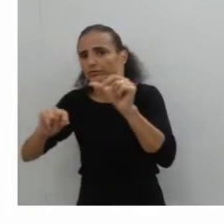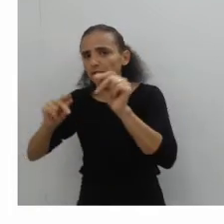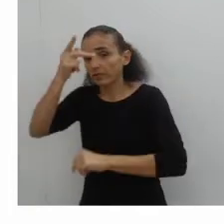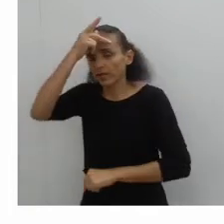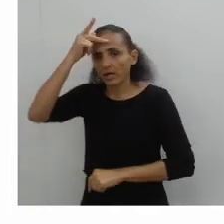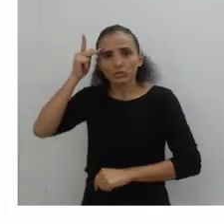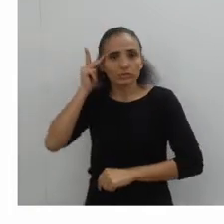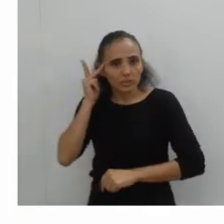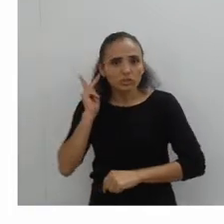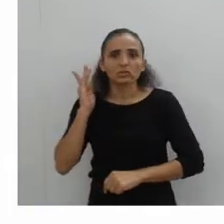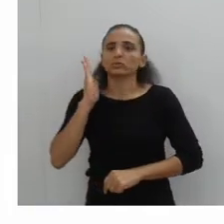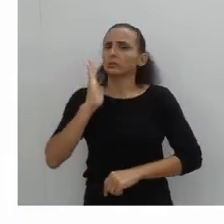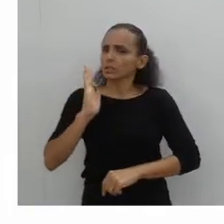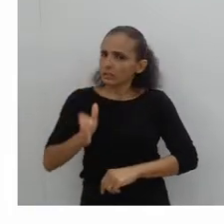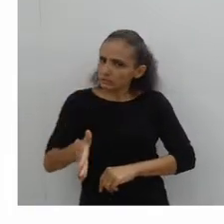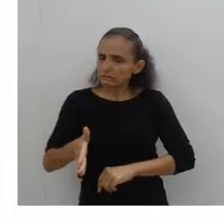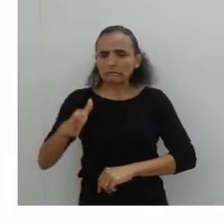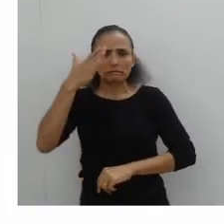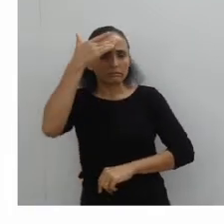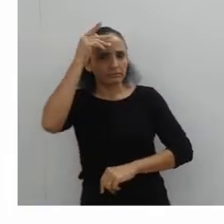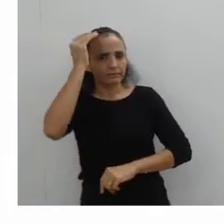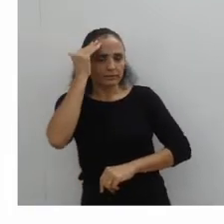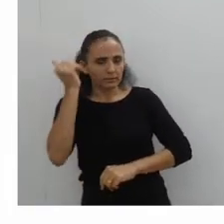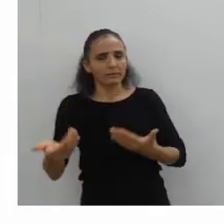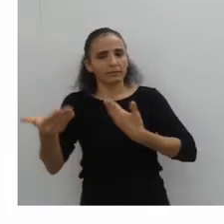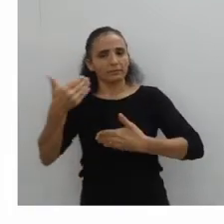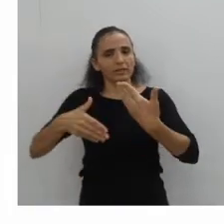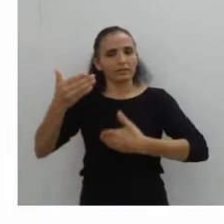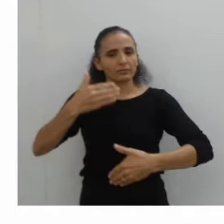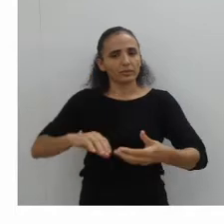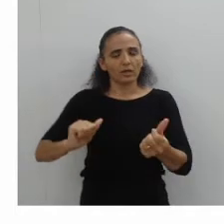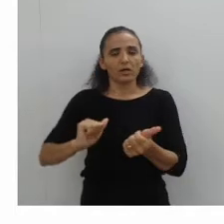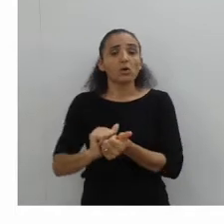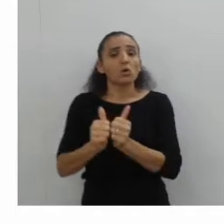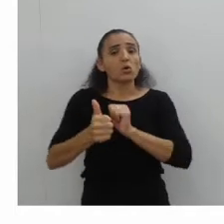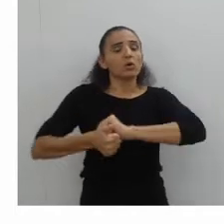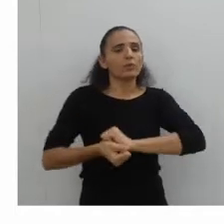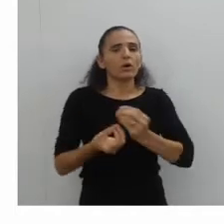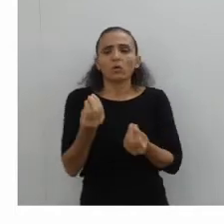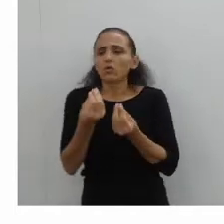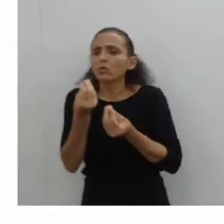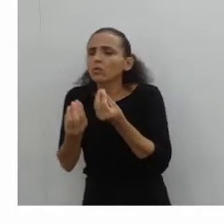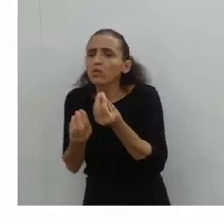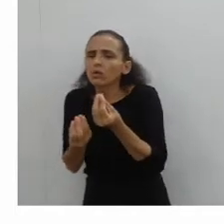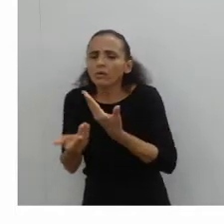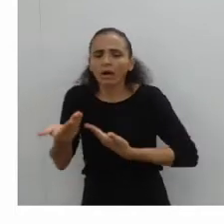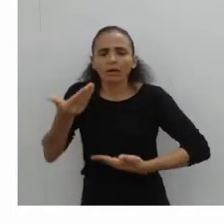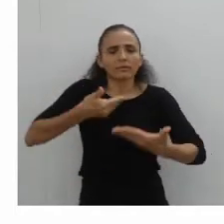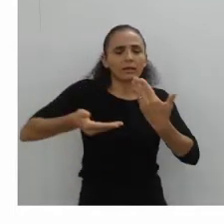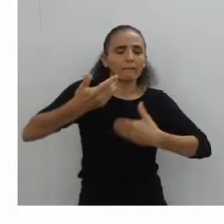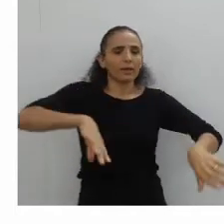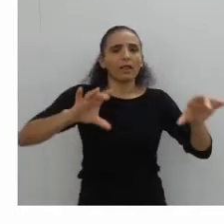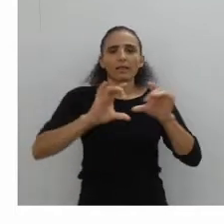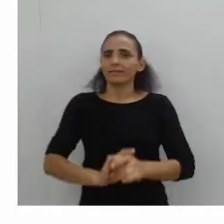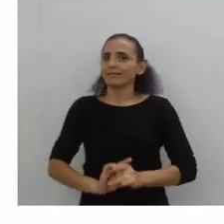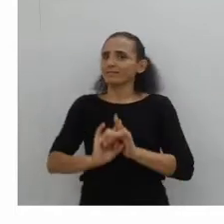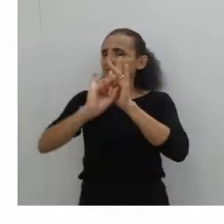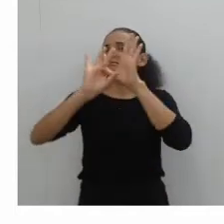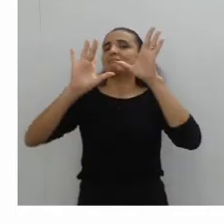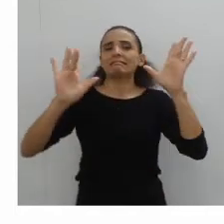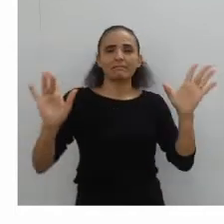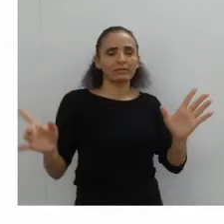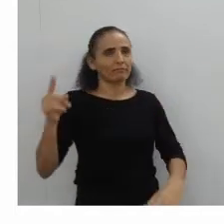jogadores para que eles possam participar. E por fim, o jogo ele permite criação, ele permite liberdade,